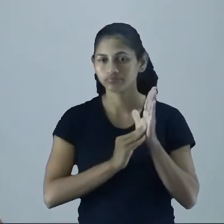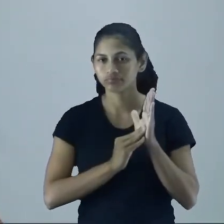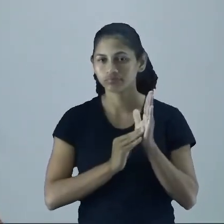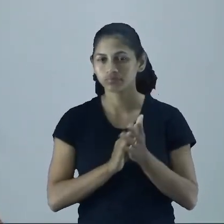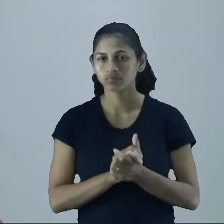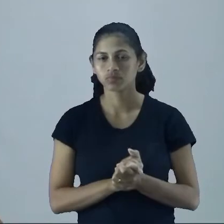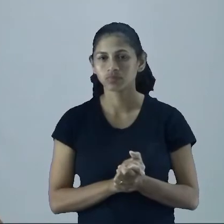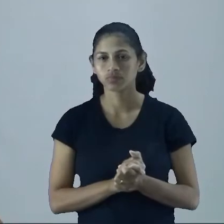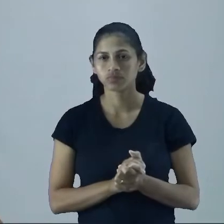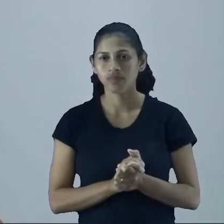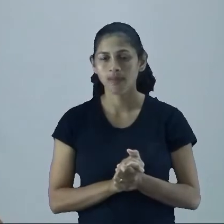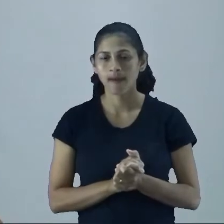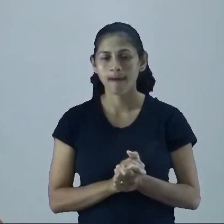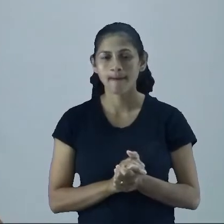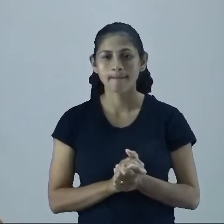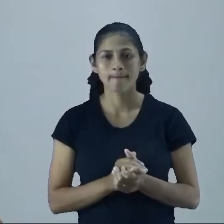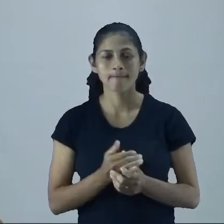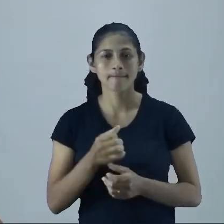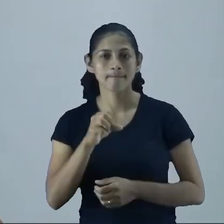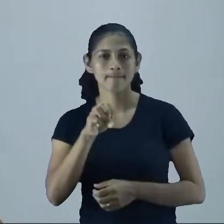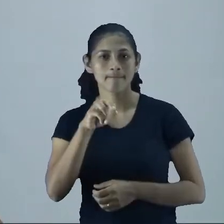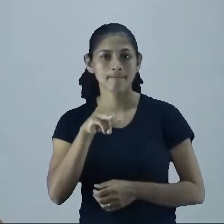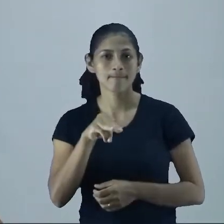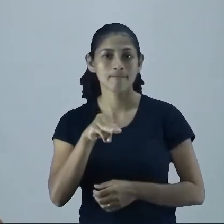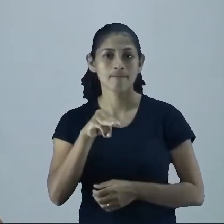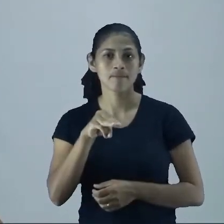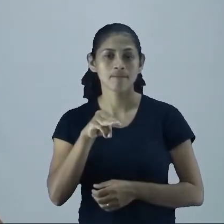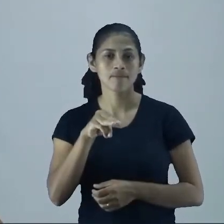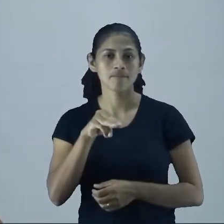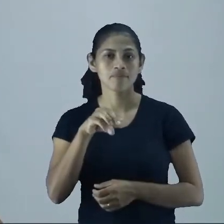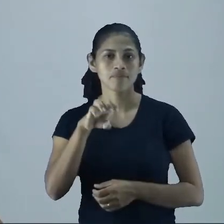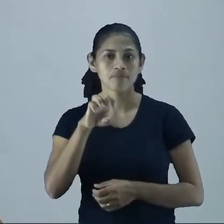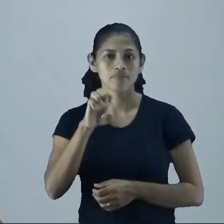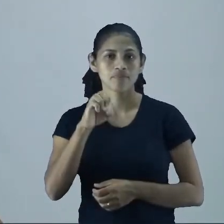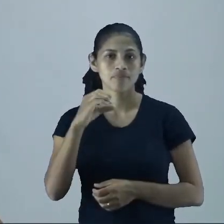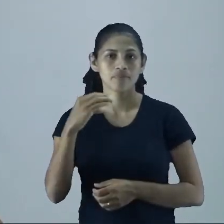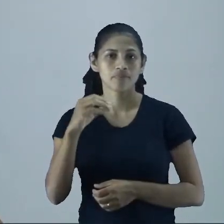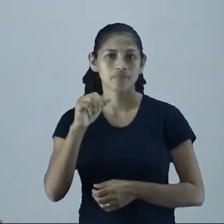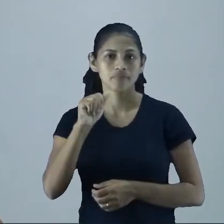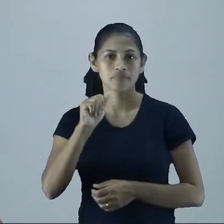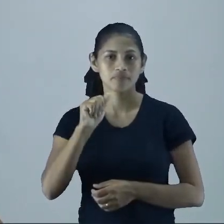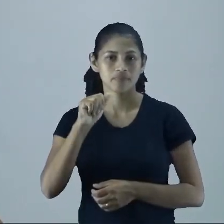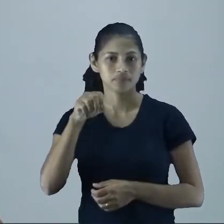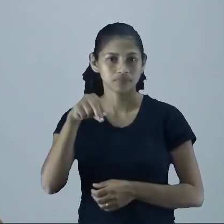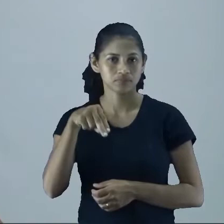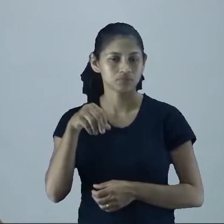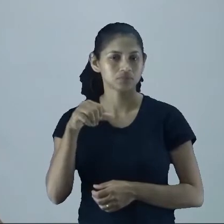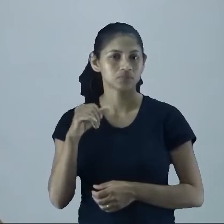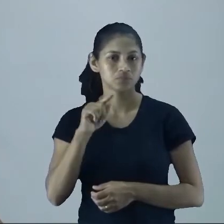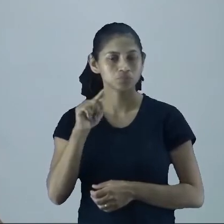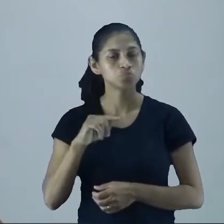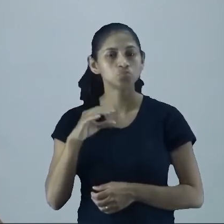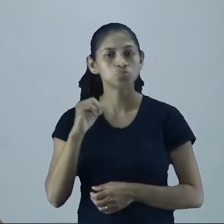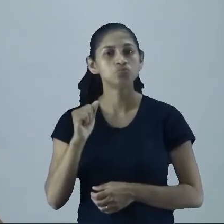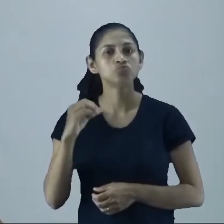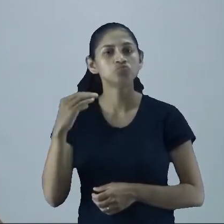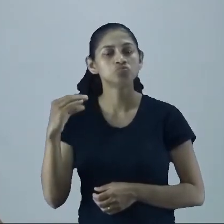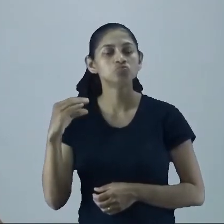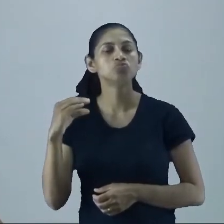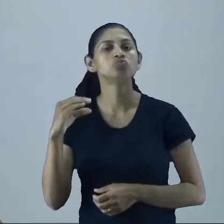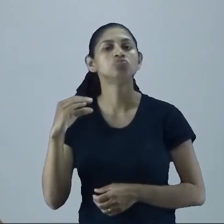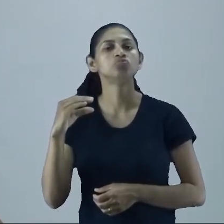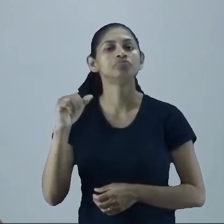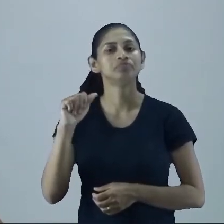O fator da mecanização no campo. Ou seja, os donos, né, os agricultores, os